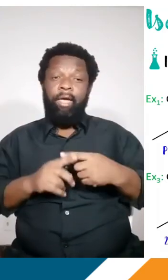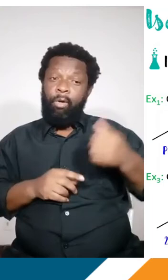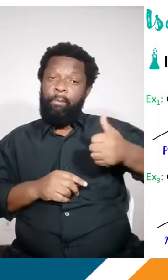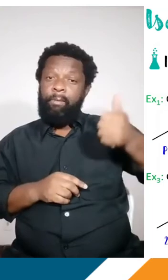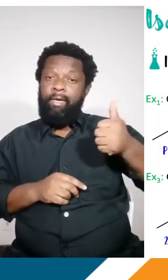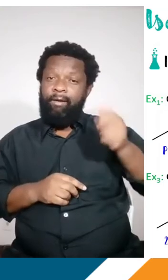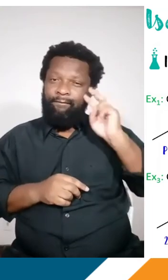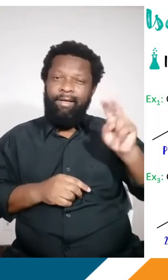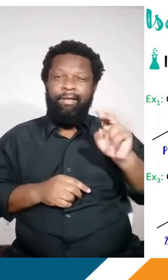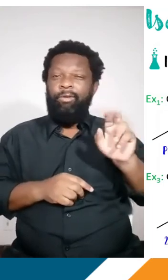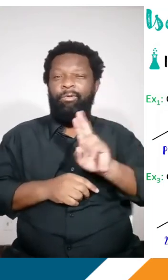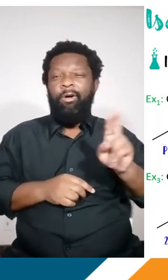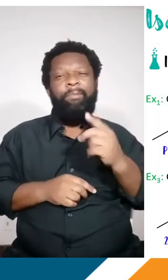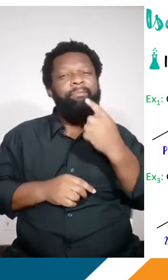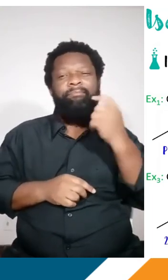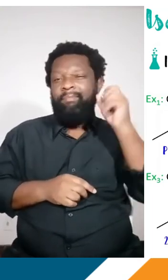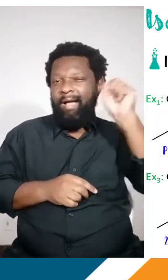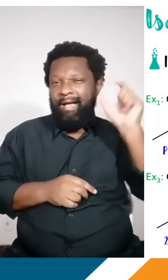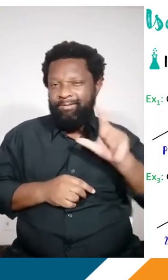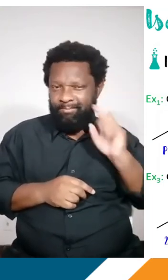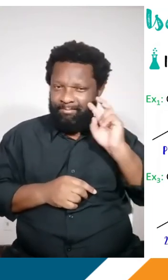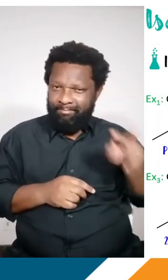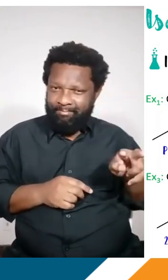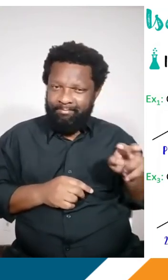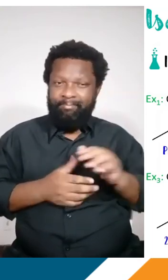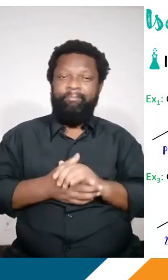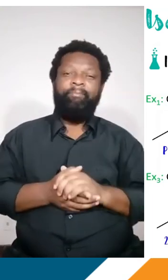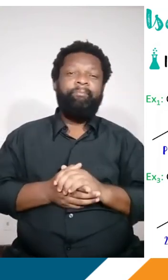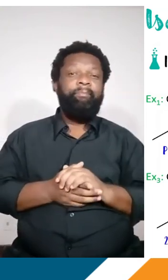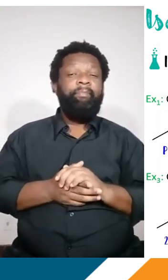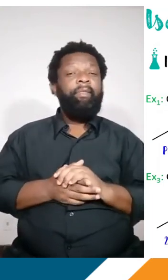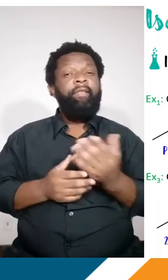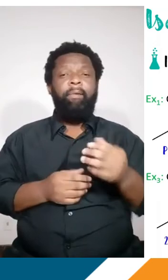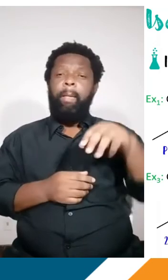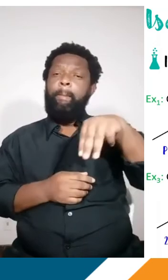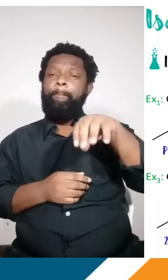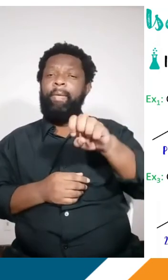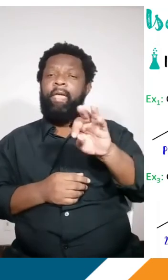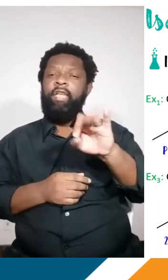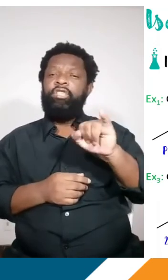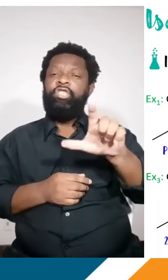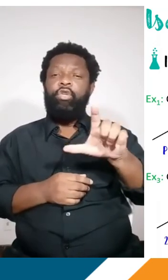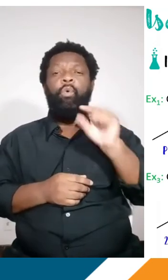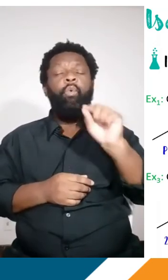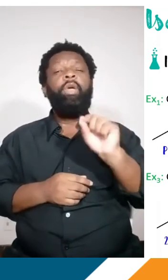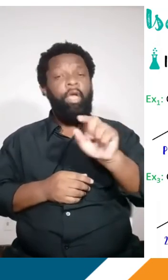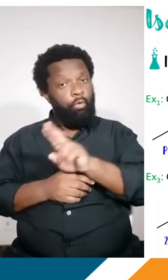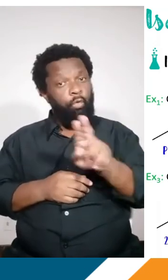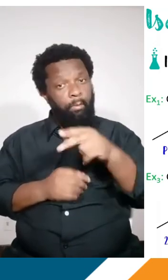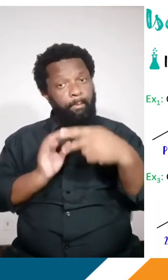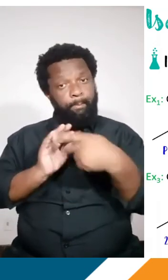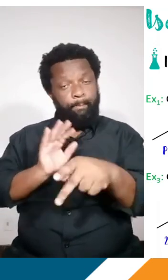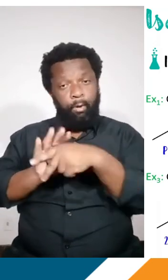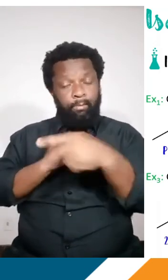primeiro é o 2-metilpentano e esse segundo é o 3-metilpentano. Metil, pessoal, é o nome da ramificação que